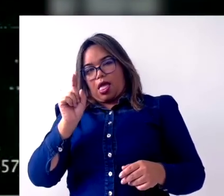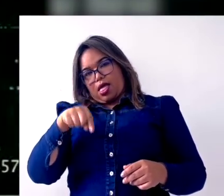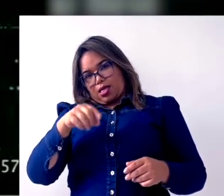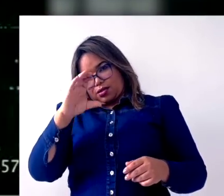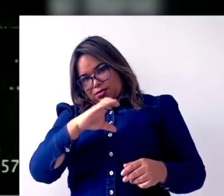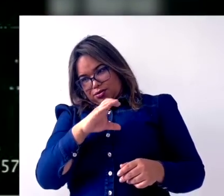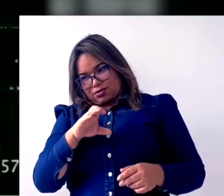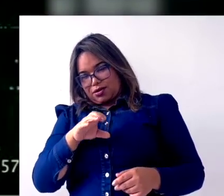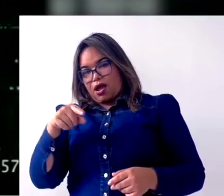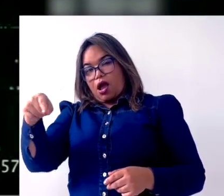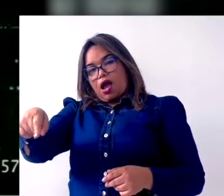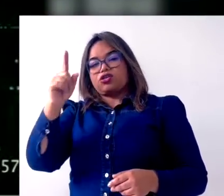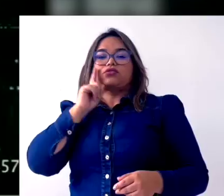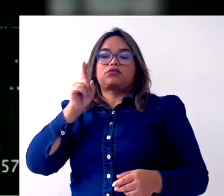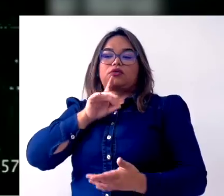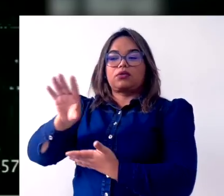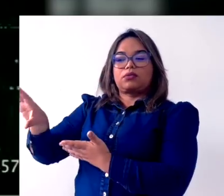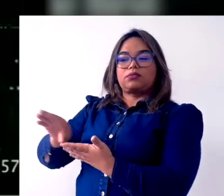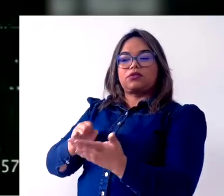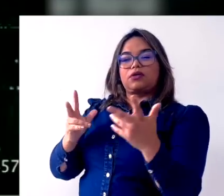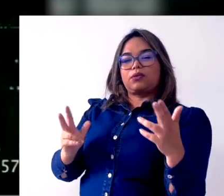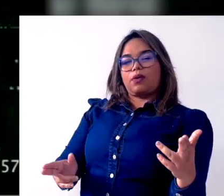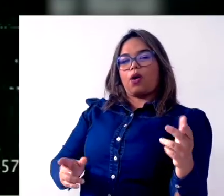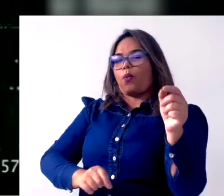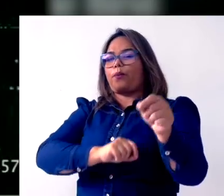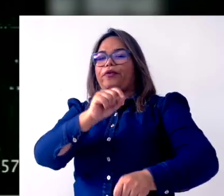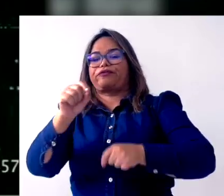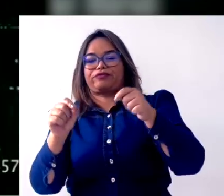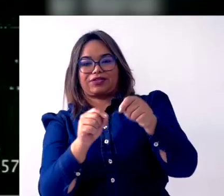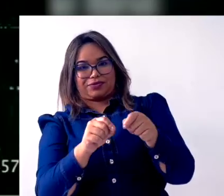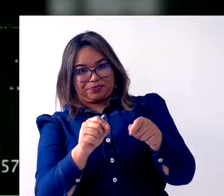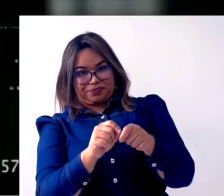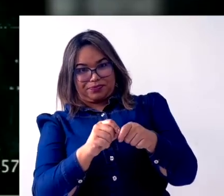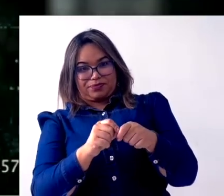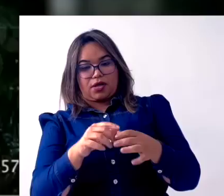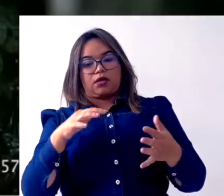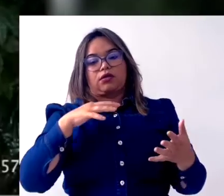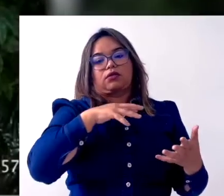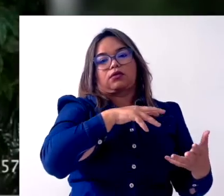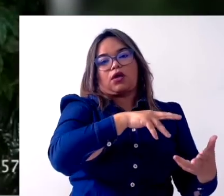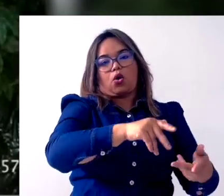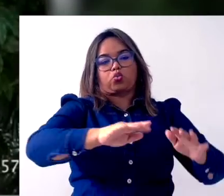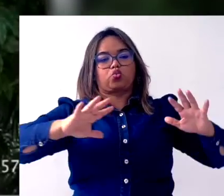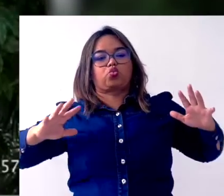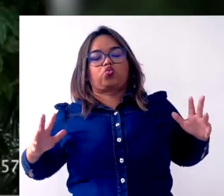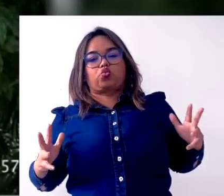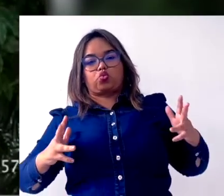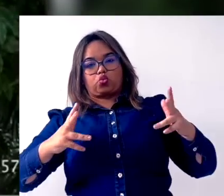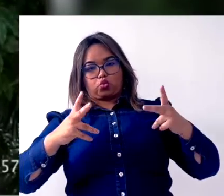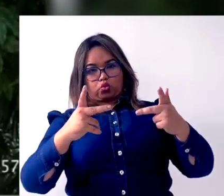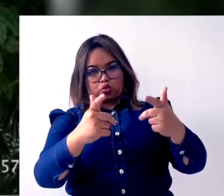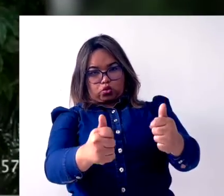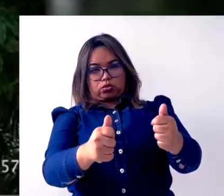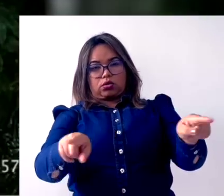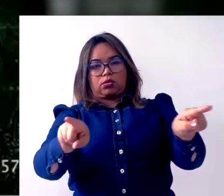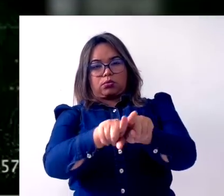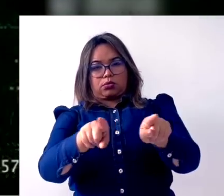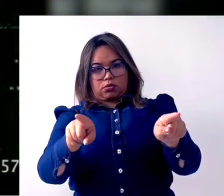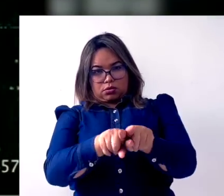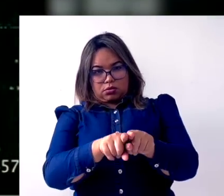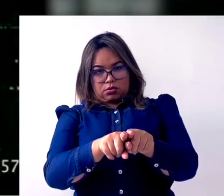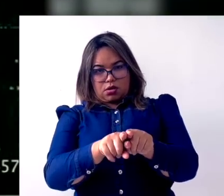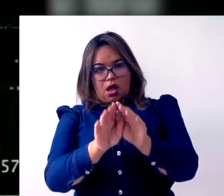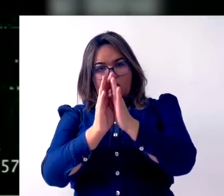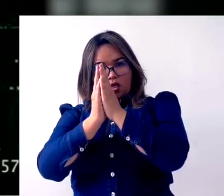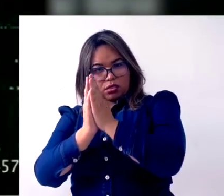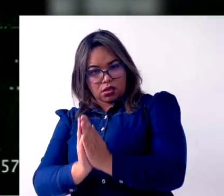fazia no velho mundo. O que ela fará então? Fará com que a terra e todos que habitem nela, todo o mundo, que adorem a